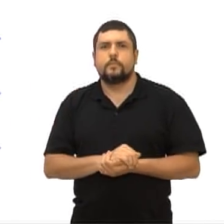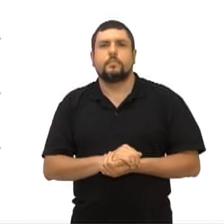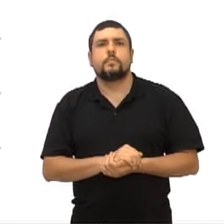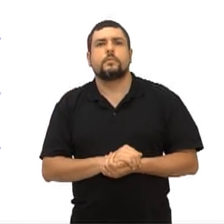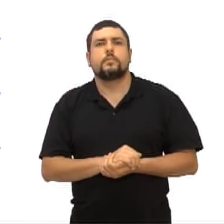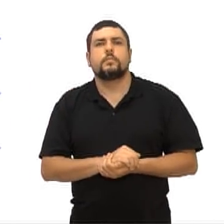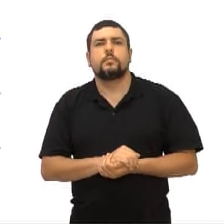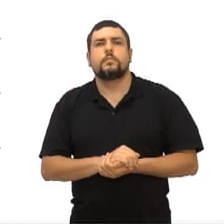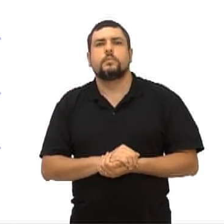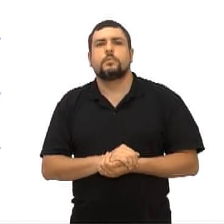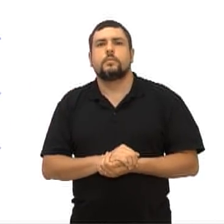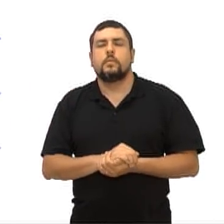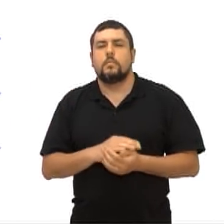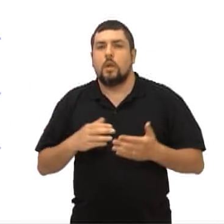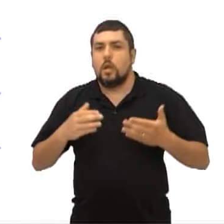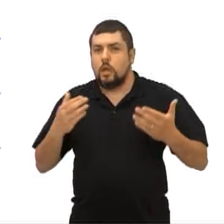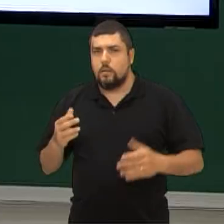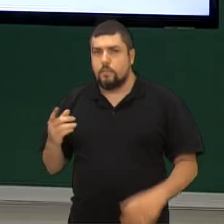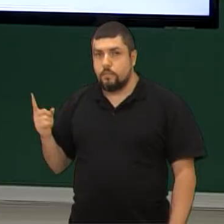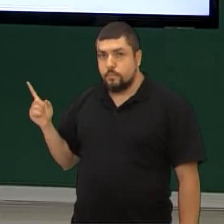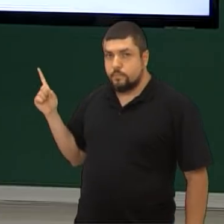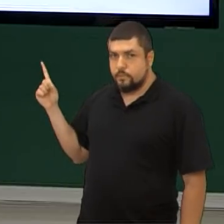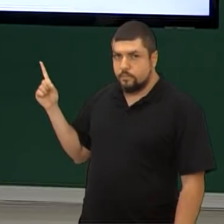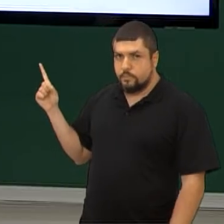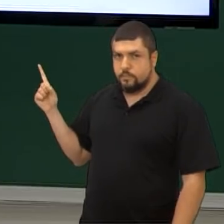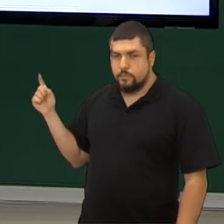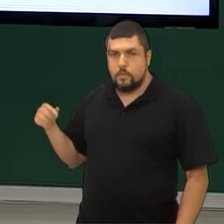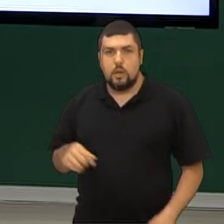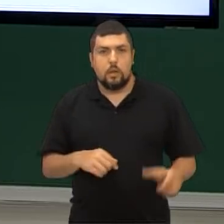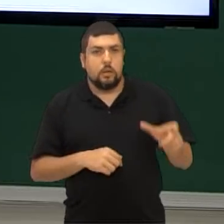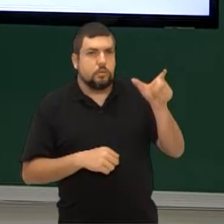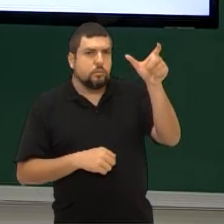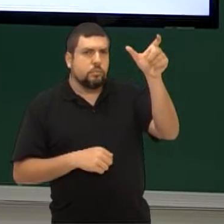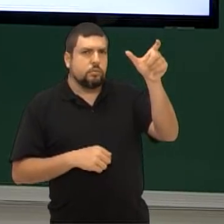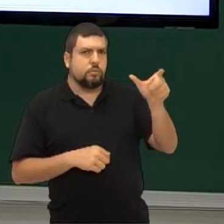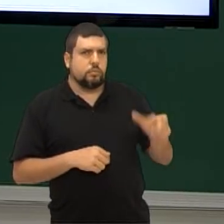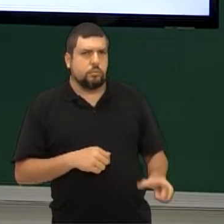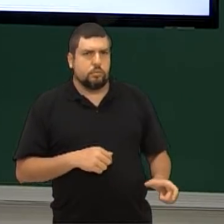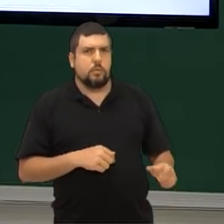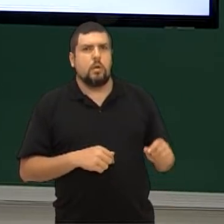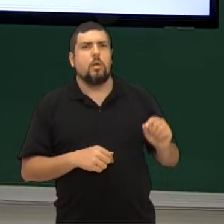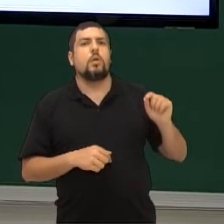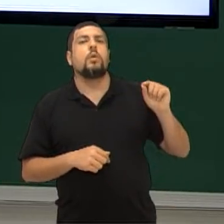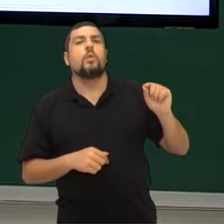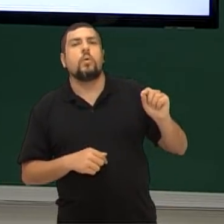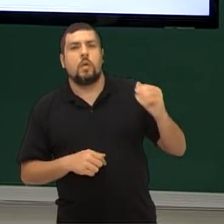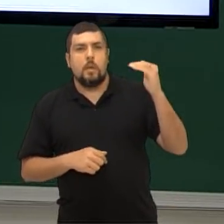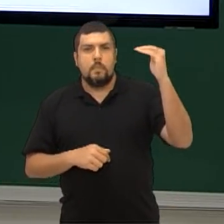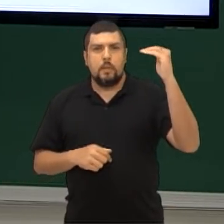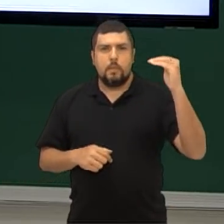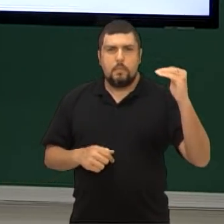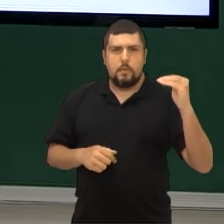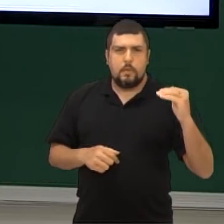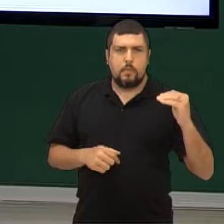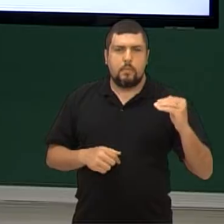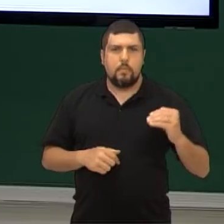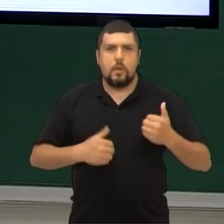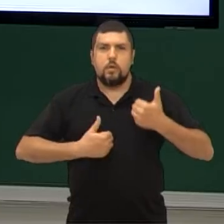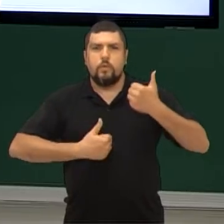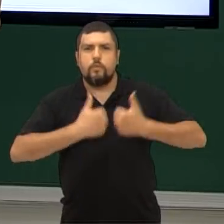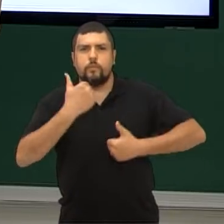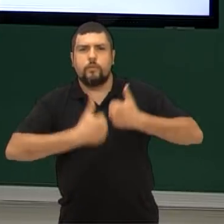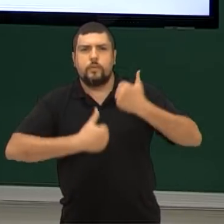Aqui eu coloquei uma tabela mostrando na linha vertical, na primeira coluna vertical, as seleções que ganharam as Copas e na